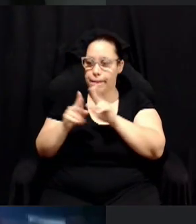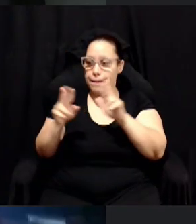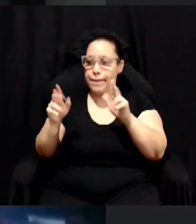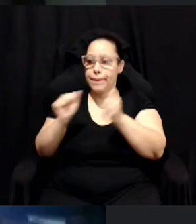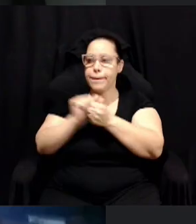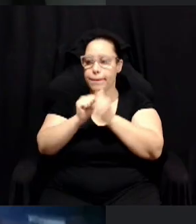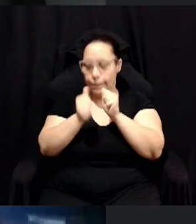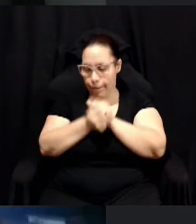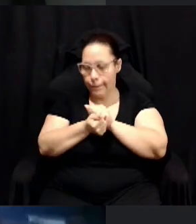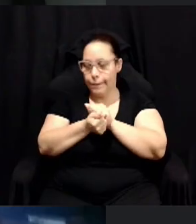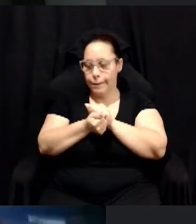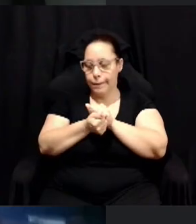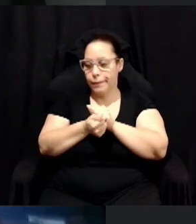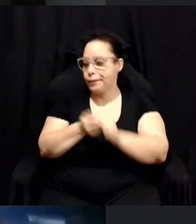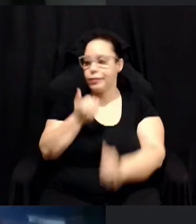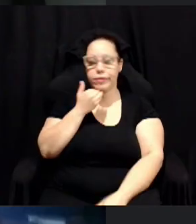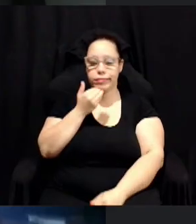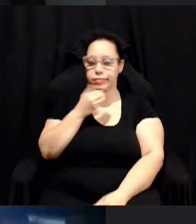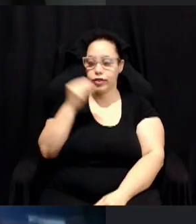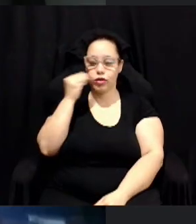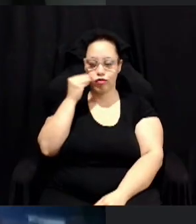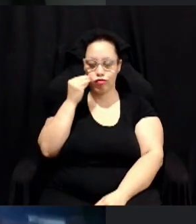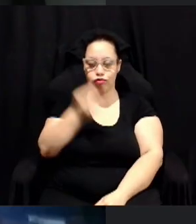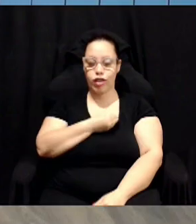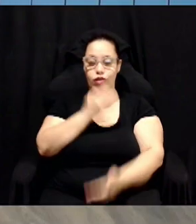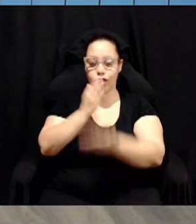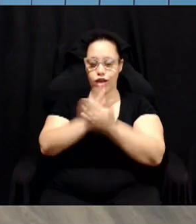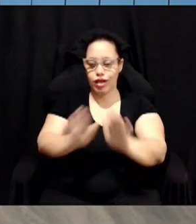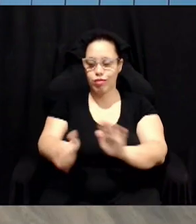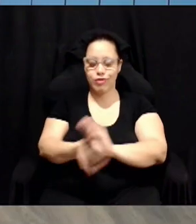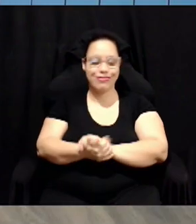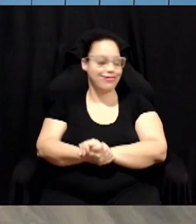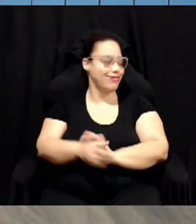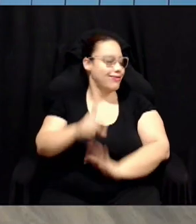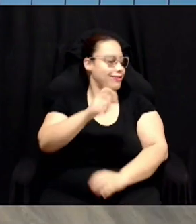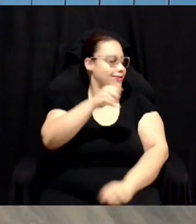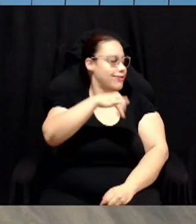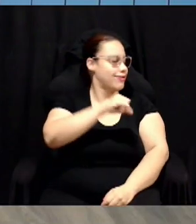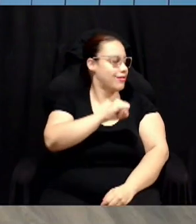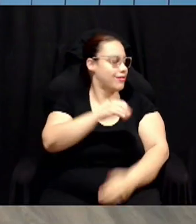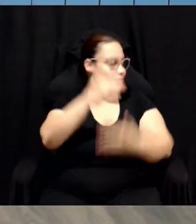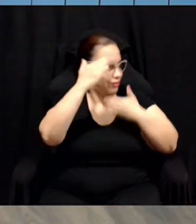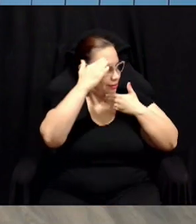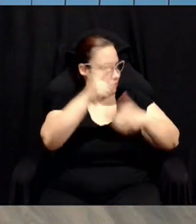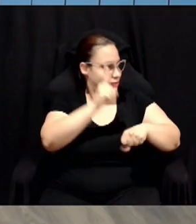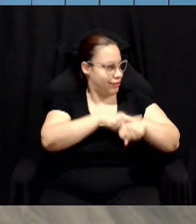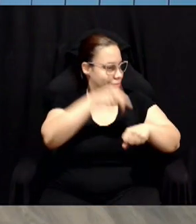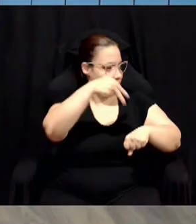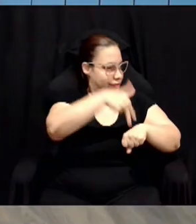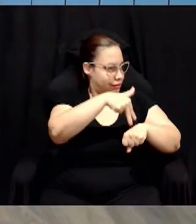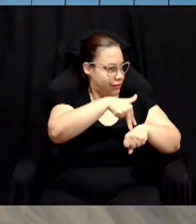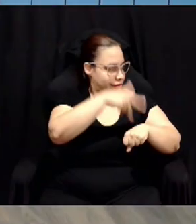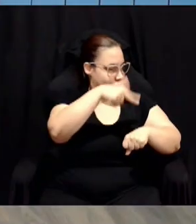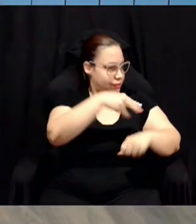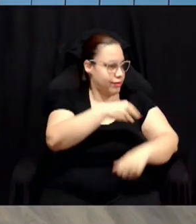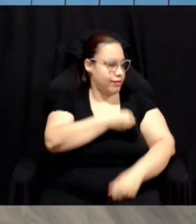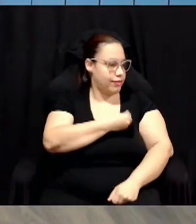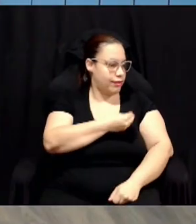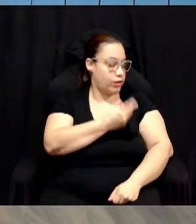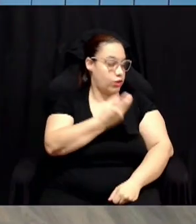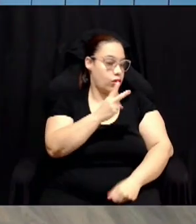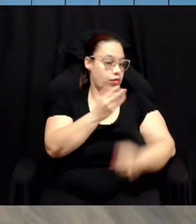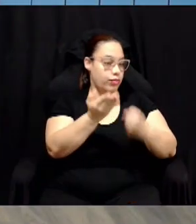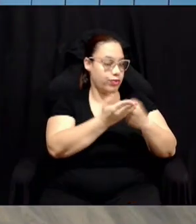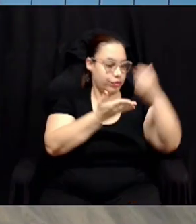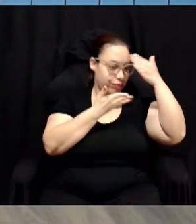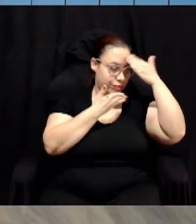mas não deixe de realizar. A vida não acabou. Dani, eu gostaria de agradecer a sua participação aqui neste segundo bloco. Muito